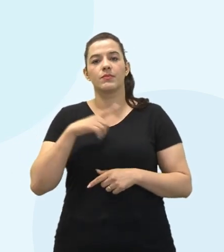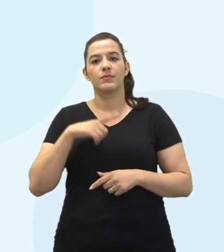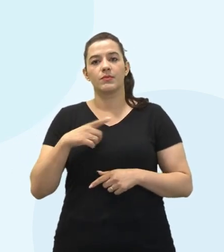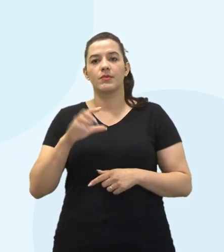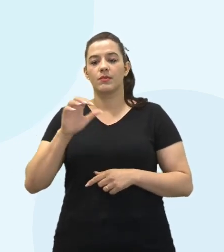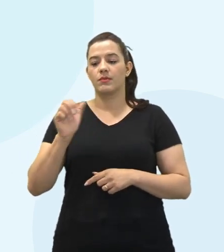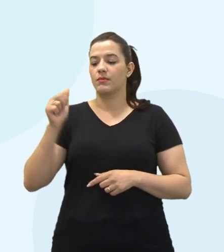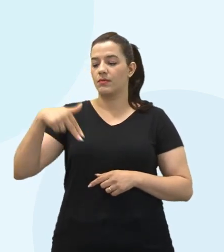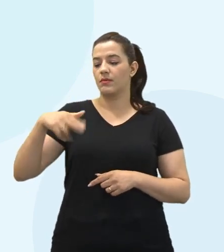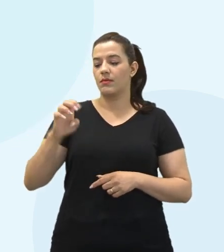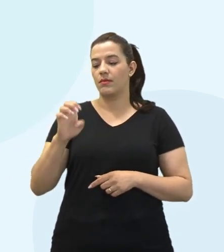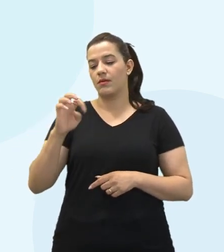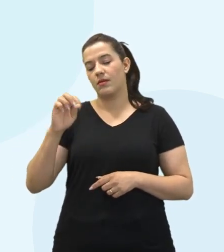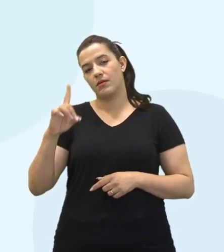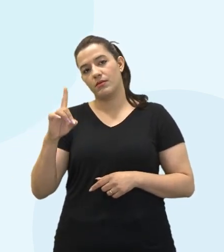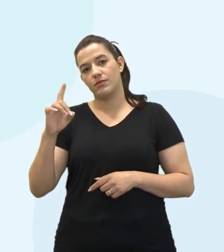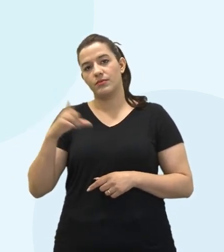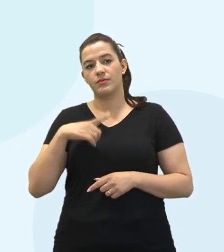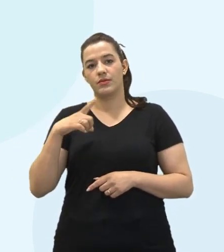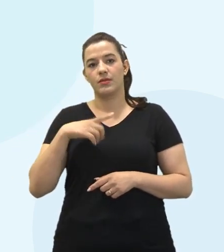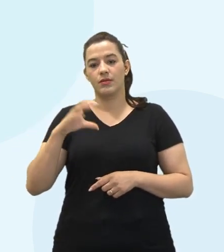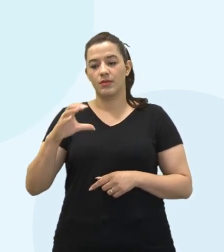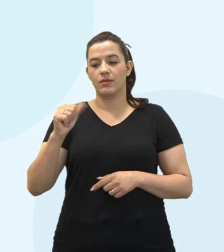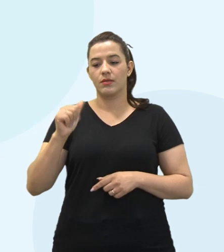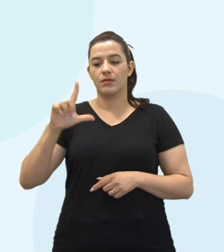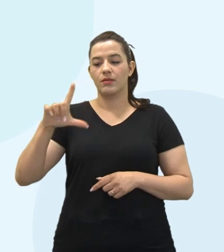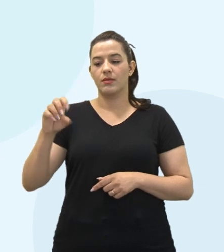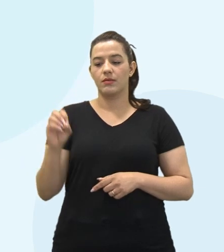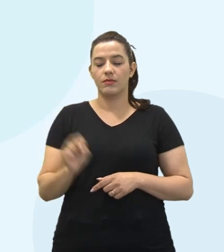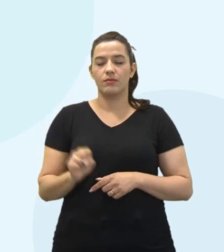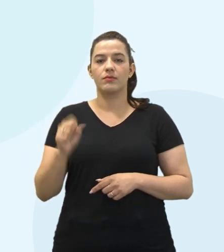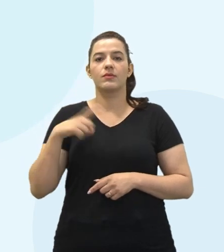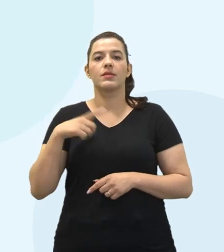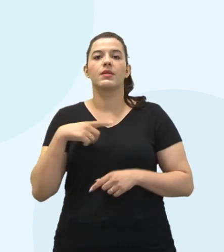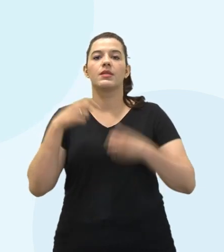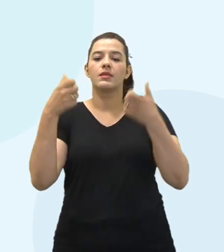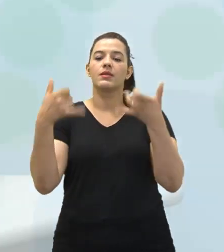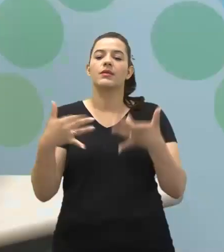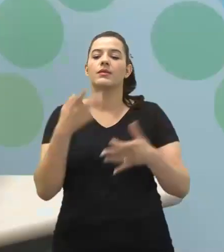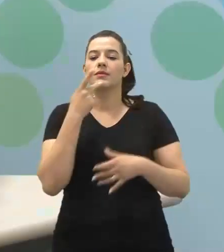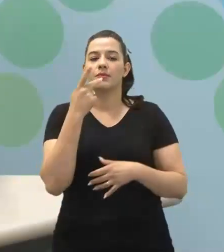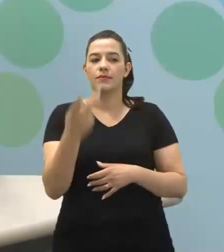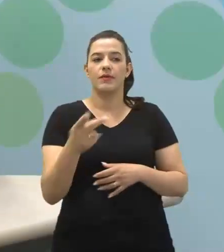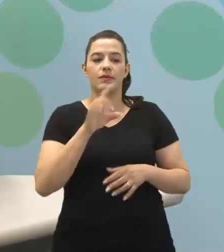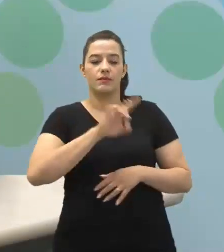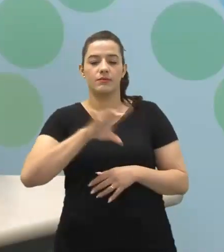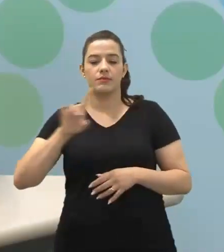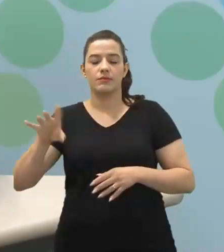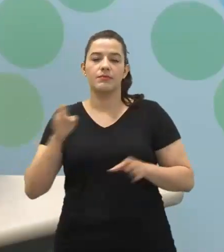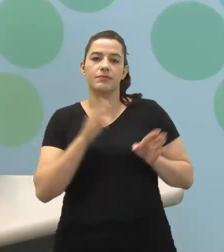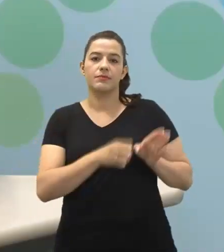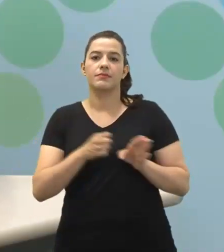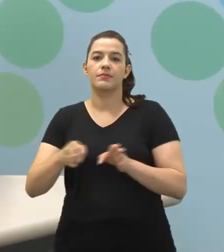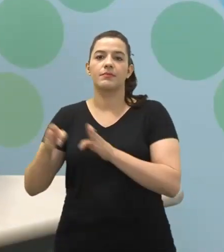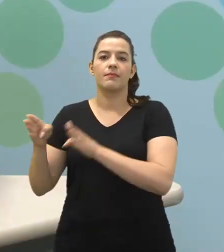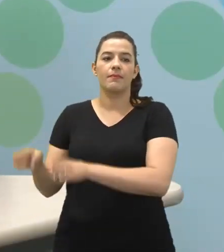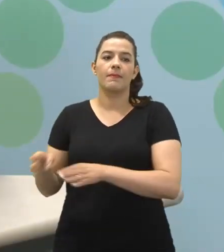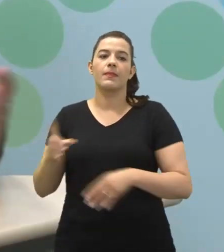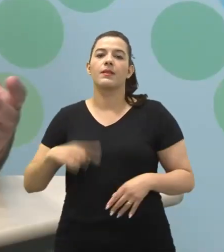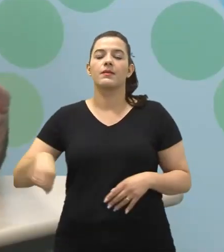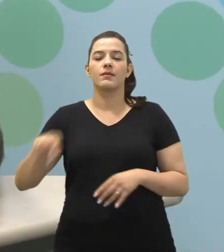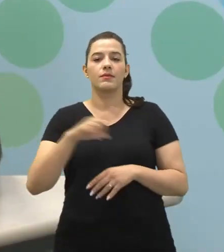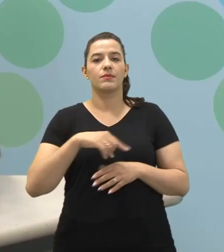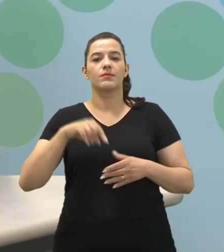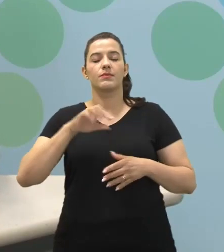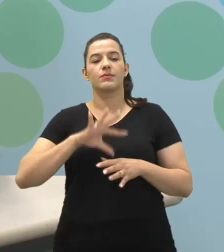NEAD Unicentro no qual o professor Carlos Roberto Ferreira ele comenta sobre as etapas que fazem parte